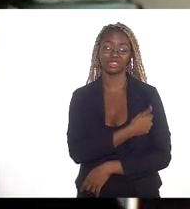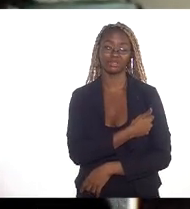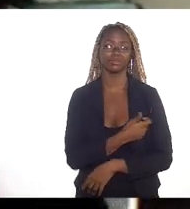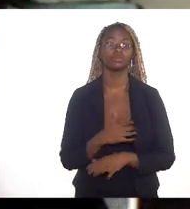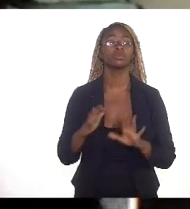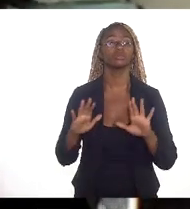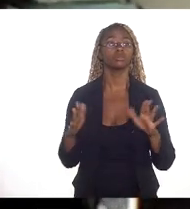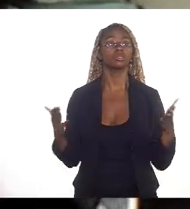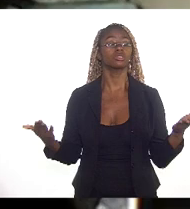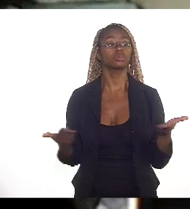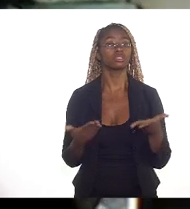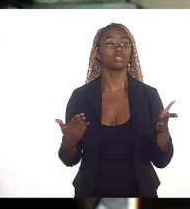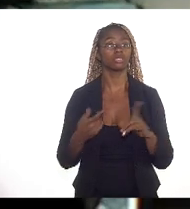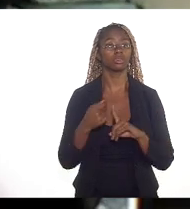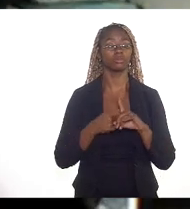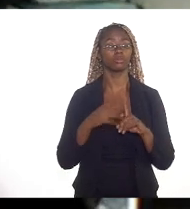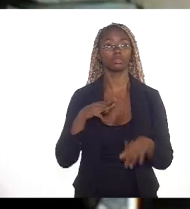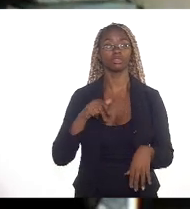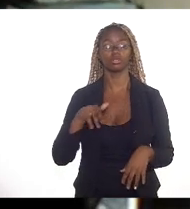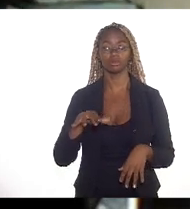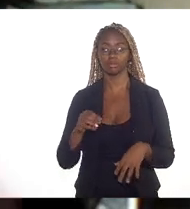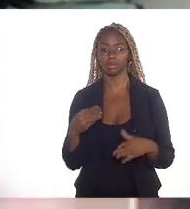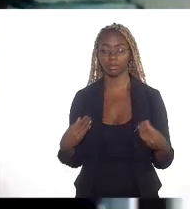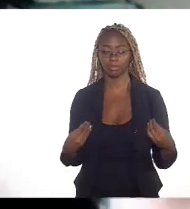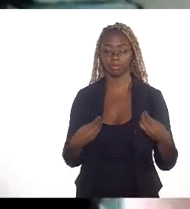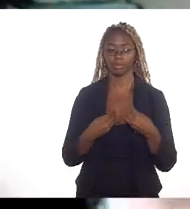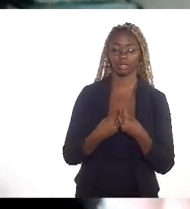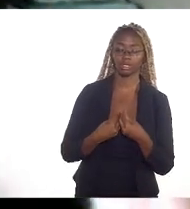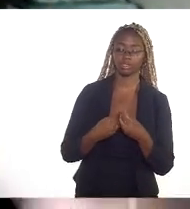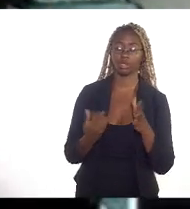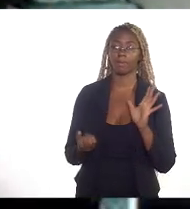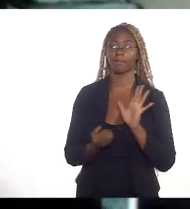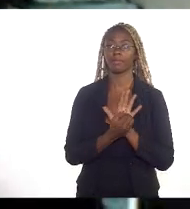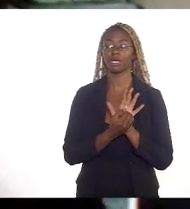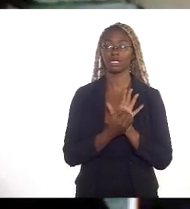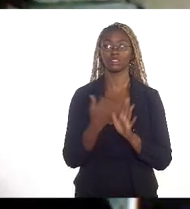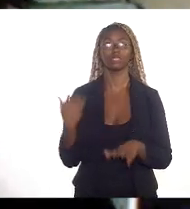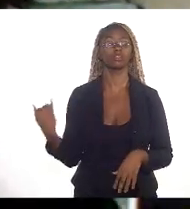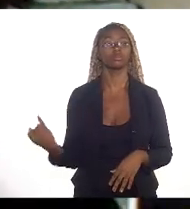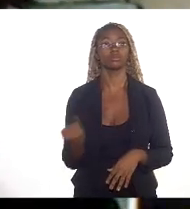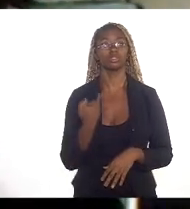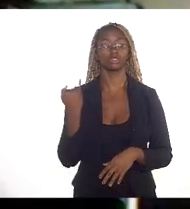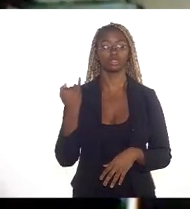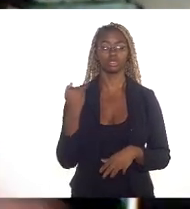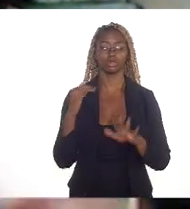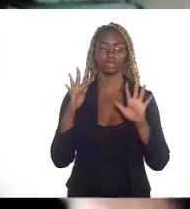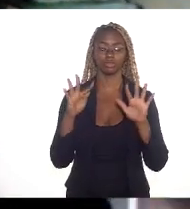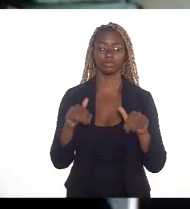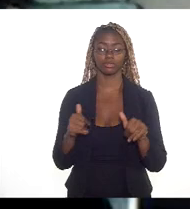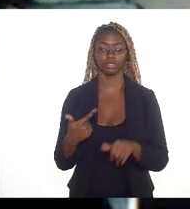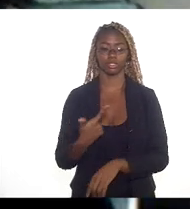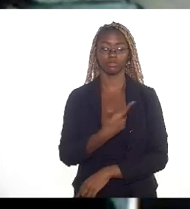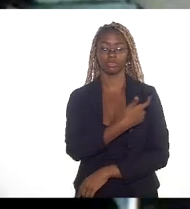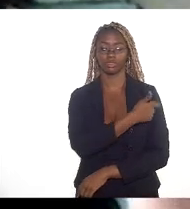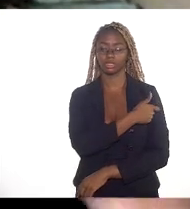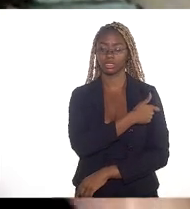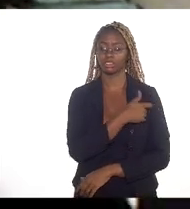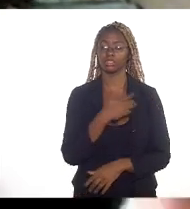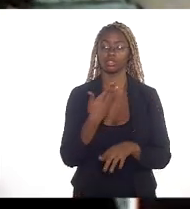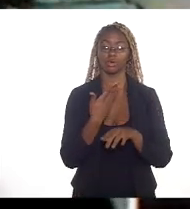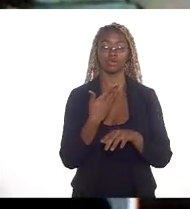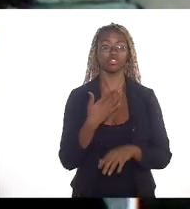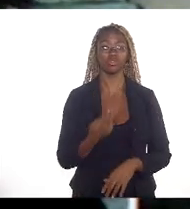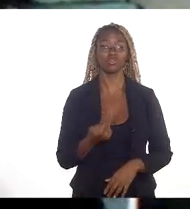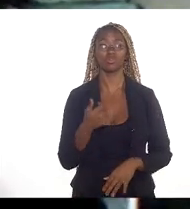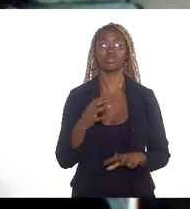Mas a gente agora, no mês de maio, se aproxima de um importante marco, que é a conclusão da vacinação de praticamente